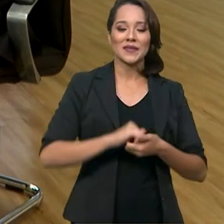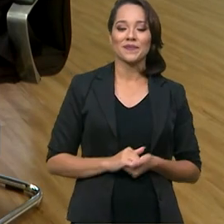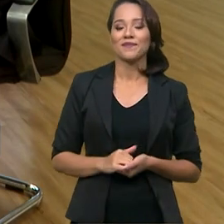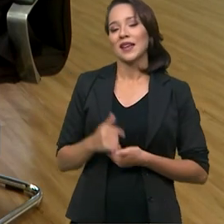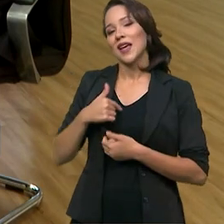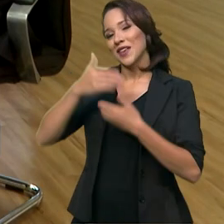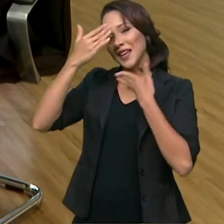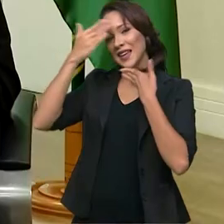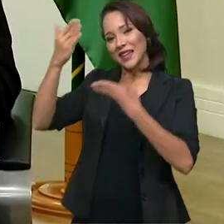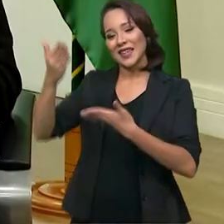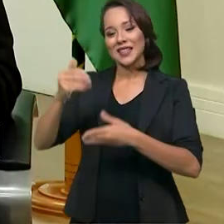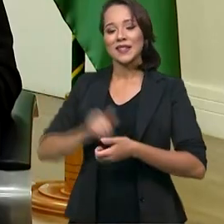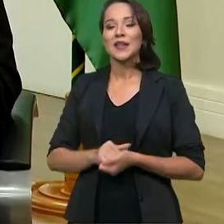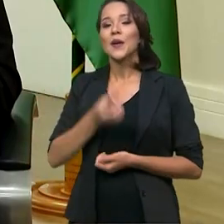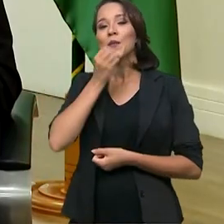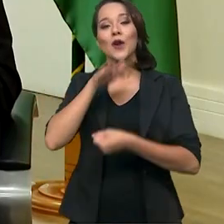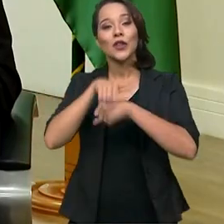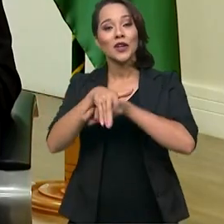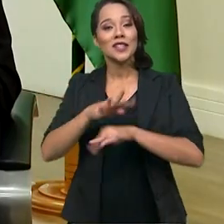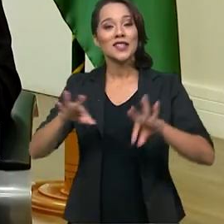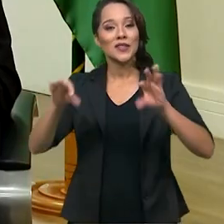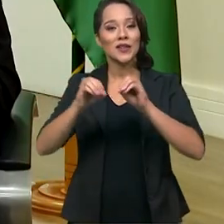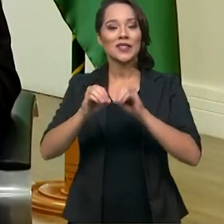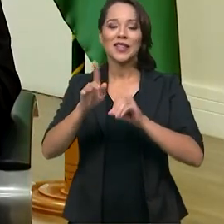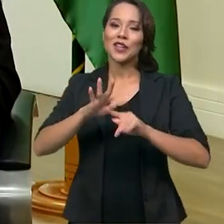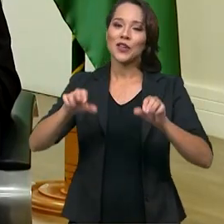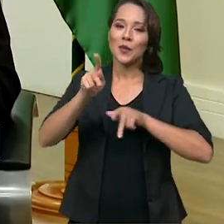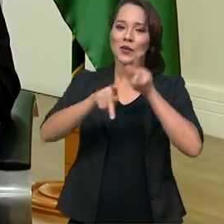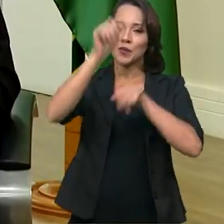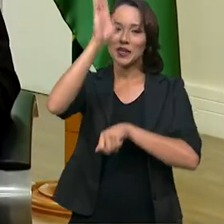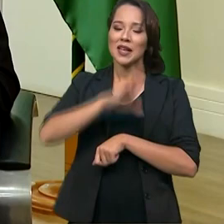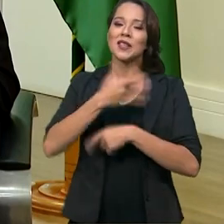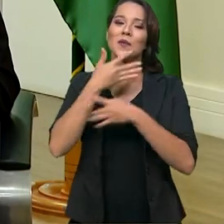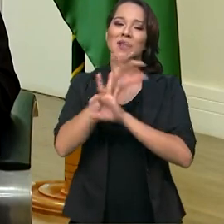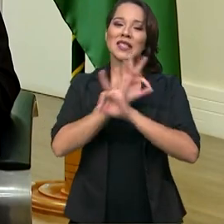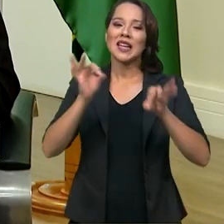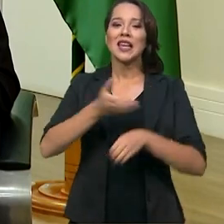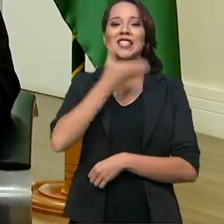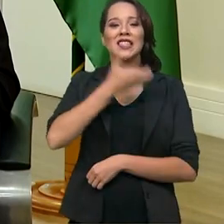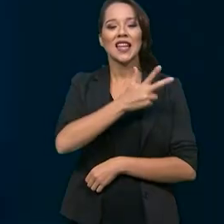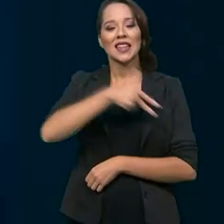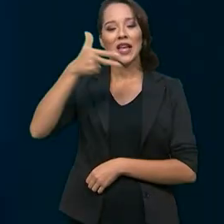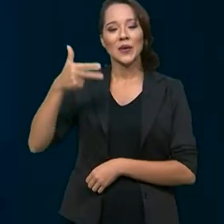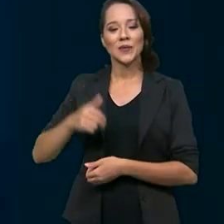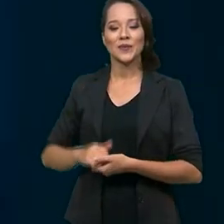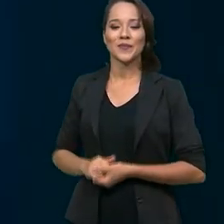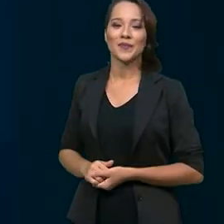Eu que agradeço, Mariana. Uma boa noite a todos e que todos os brasileiros tenham um excelente Natal.